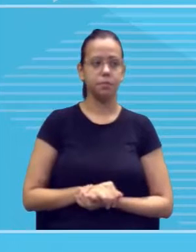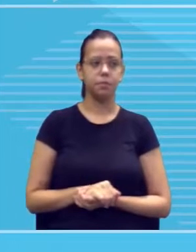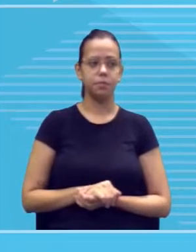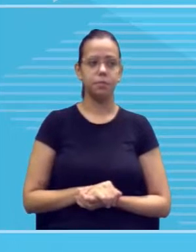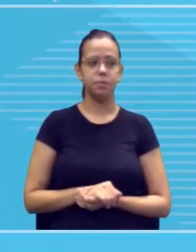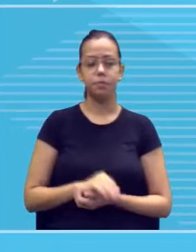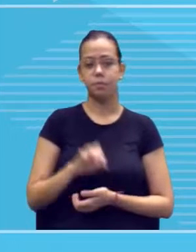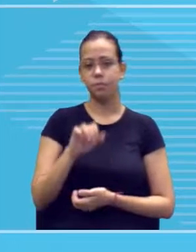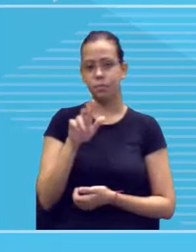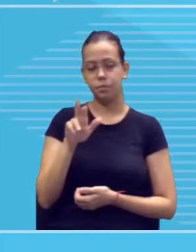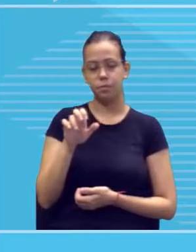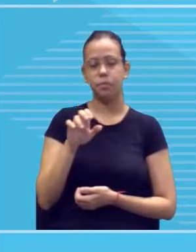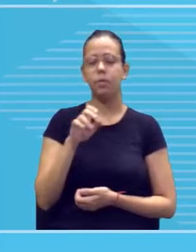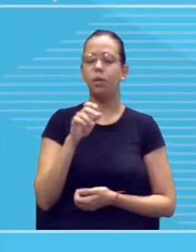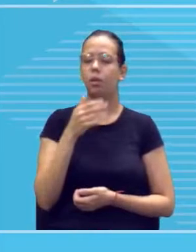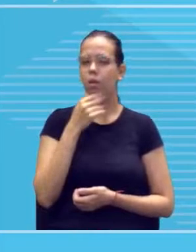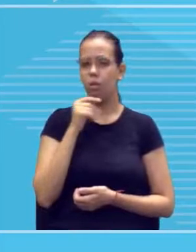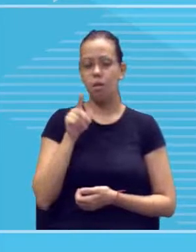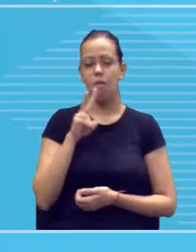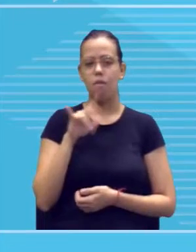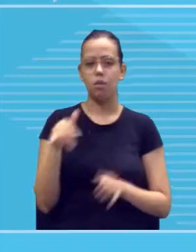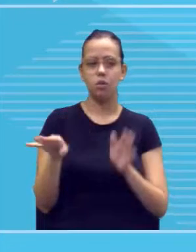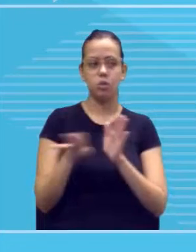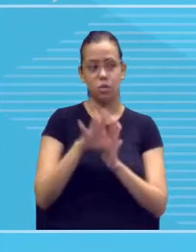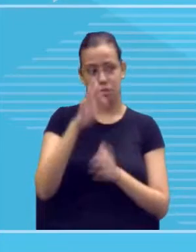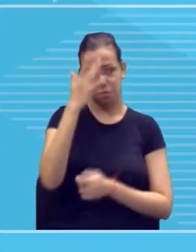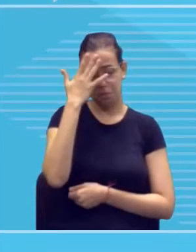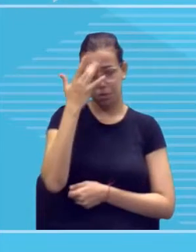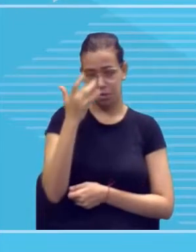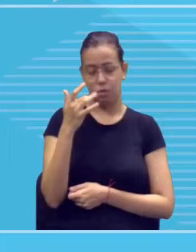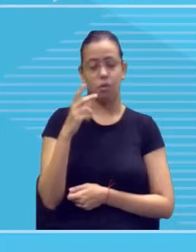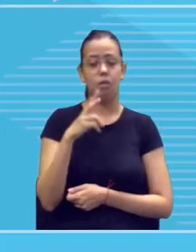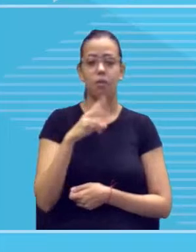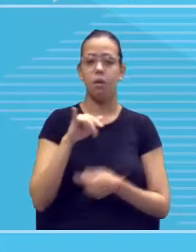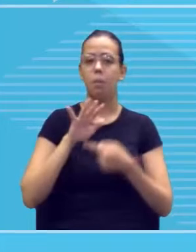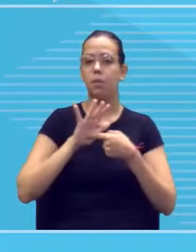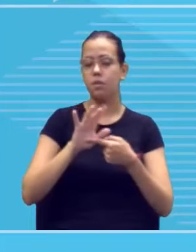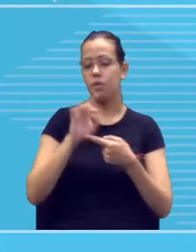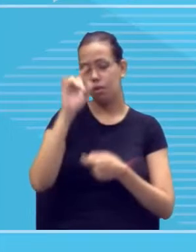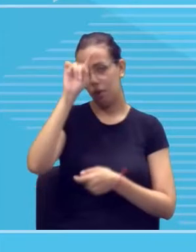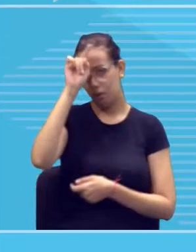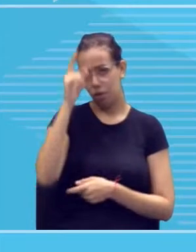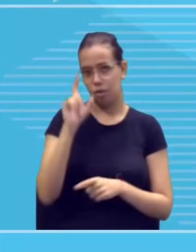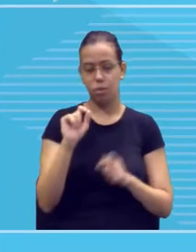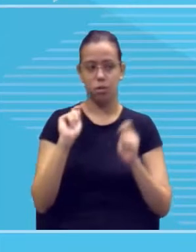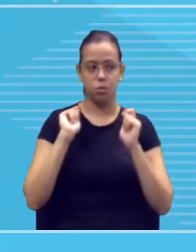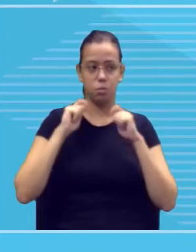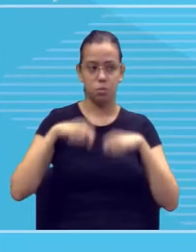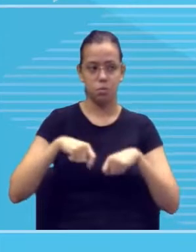leve chegar amanhã aqui esse mês ele vai trazer a ideia de possibilidade